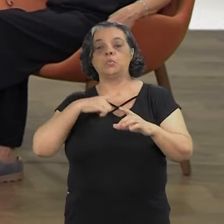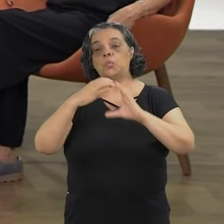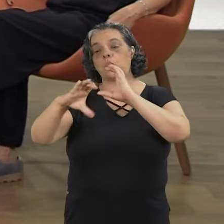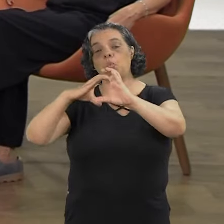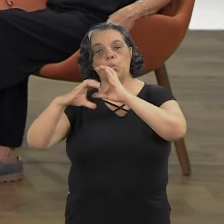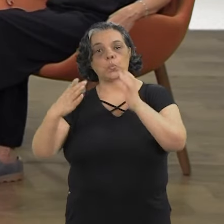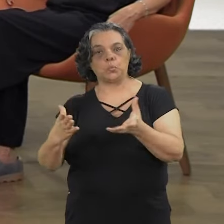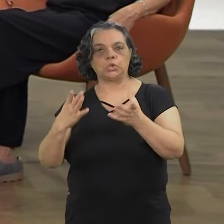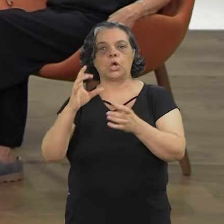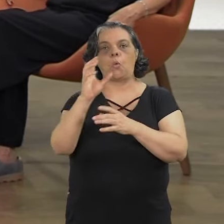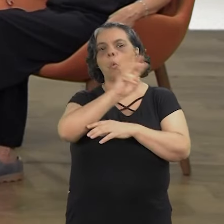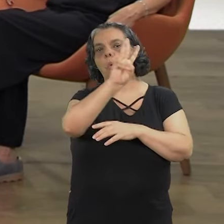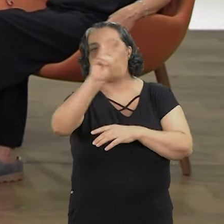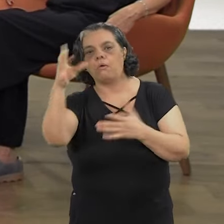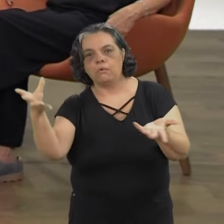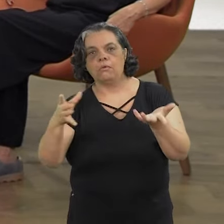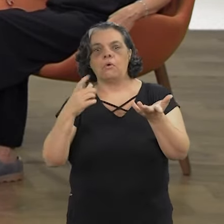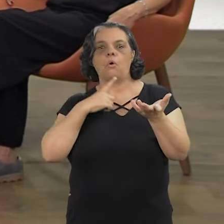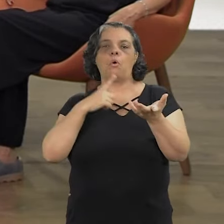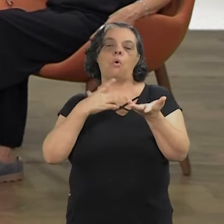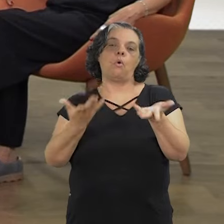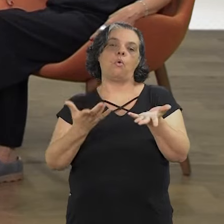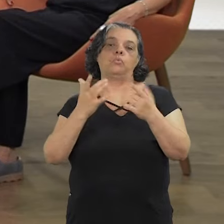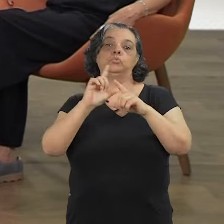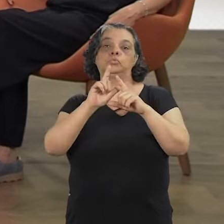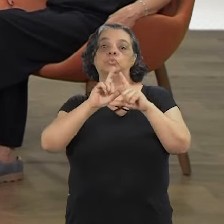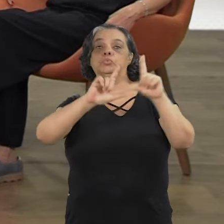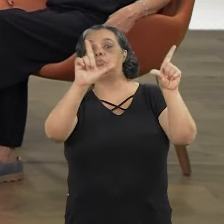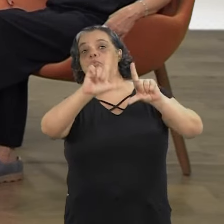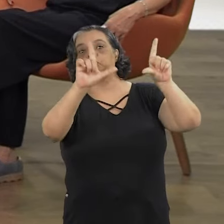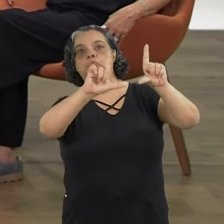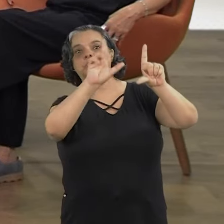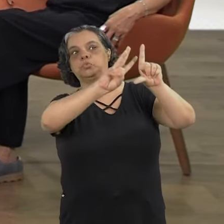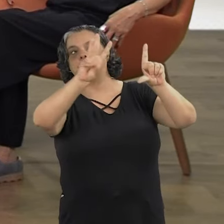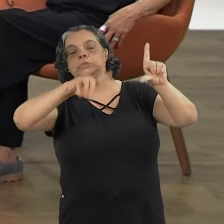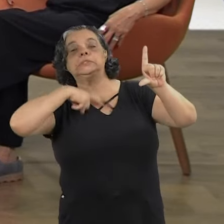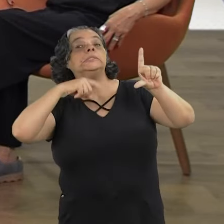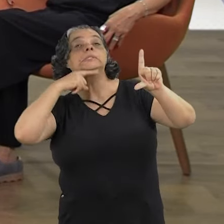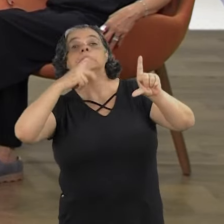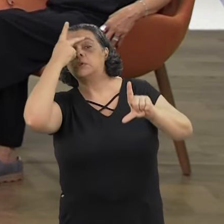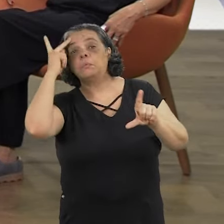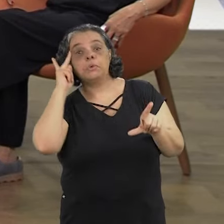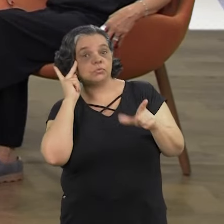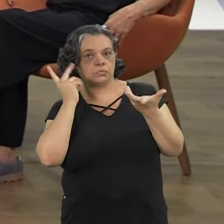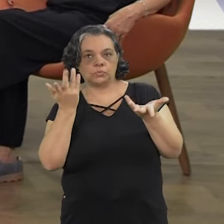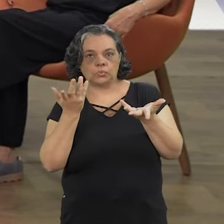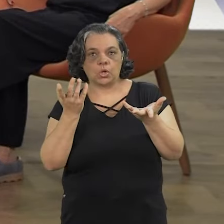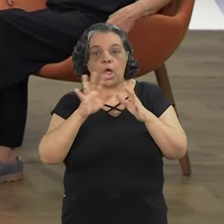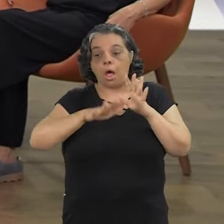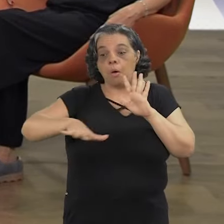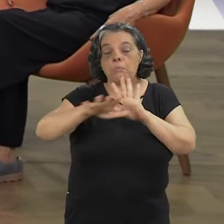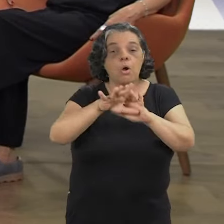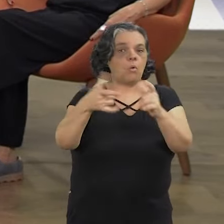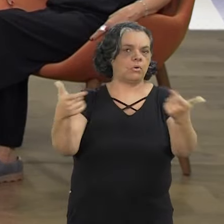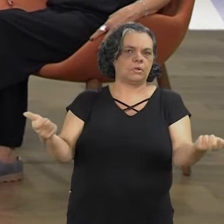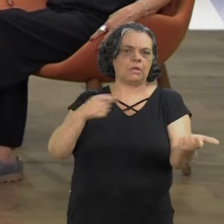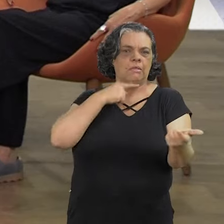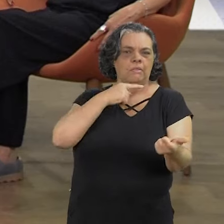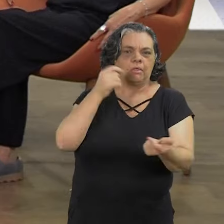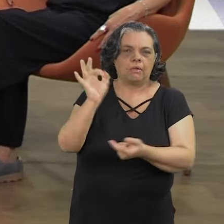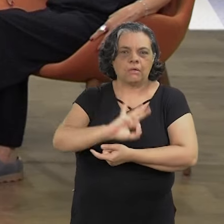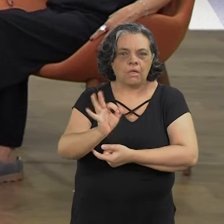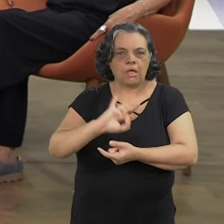numa comunicação online através do Web jornalismo muitas vezes não são jornalistas o mapa em sua maioria